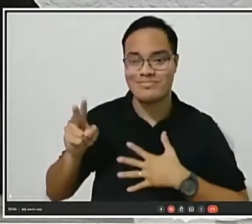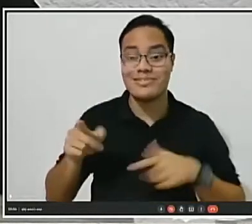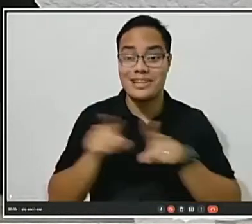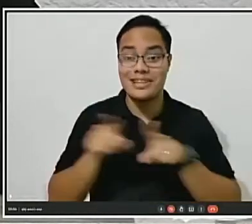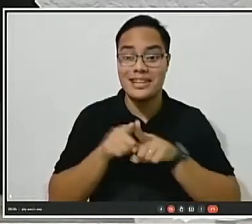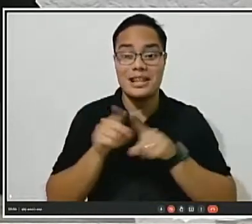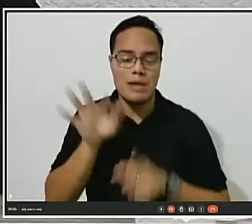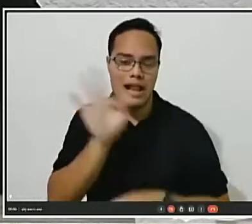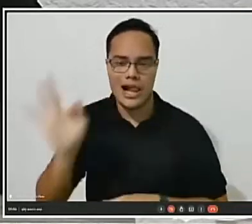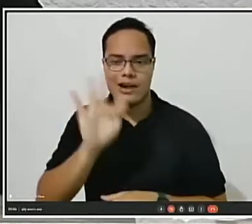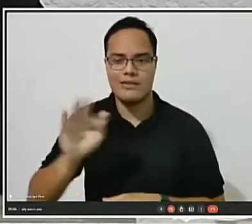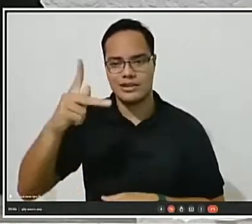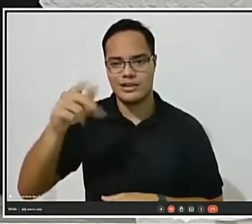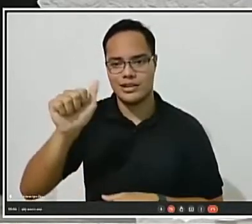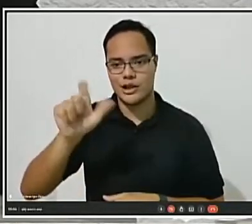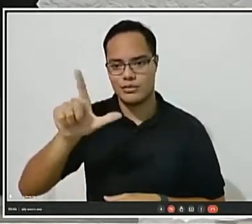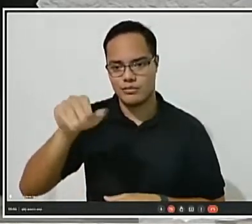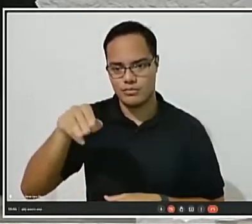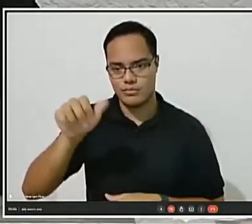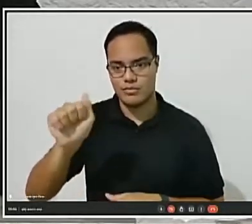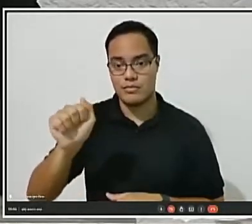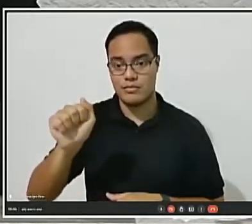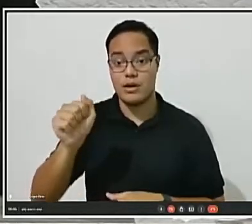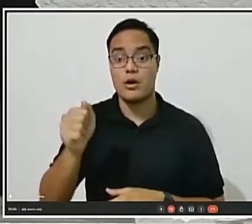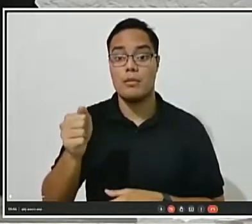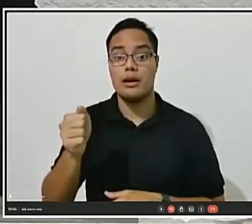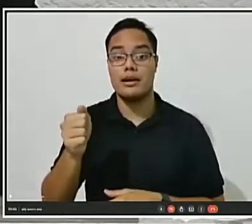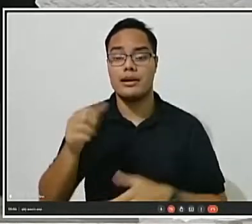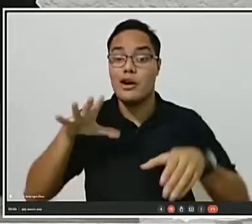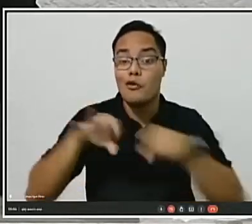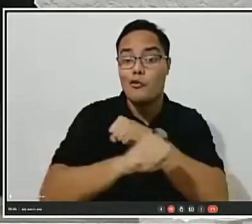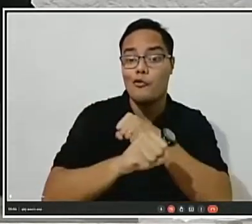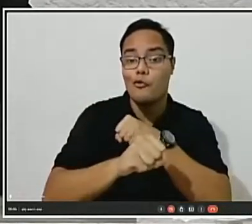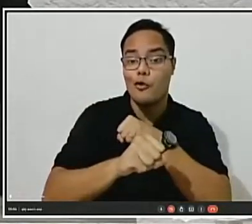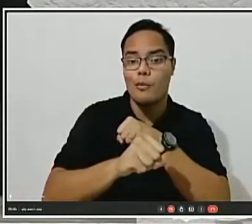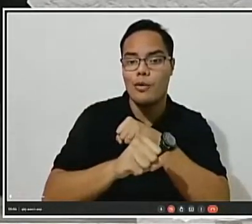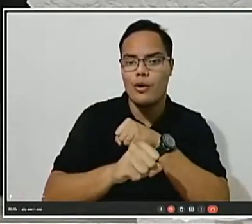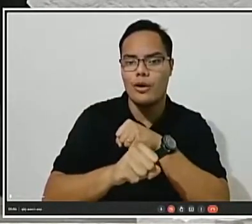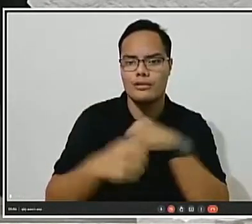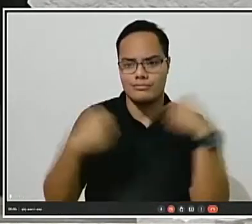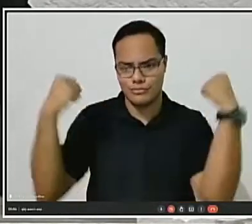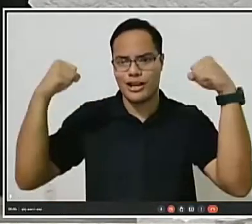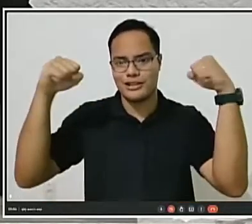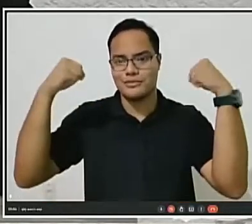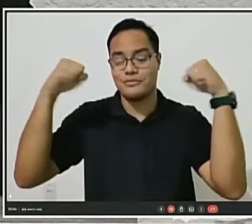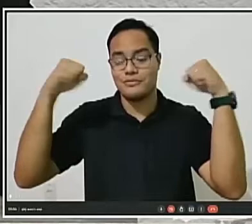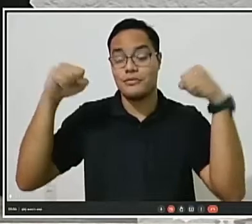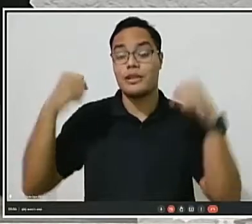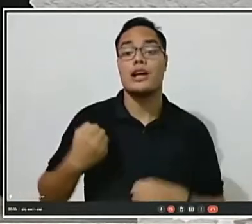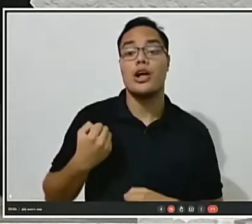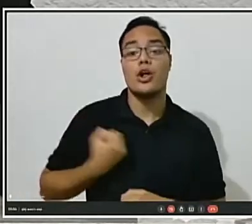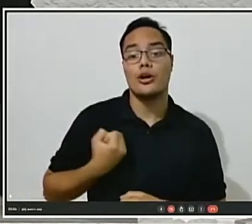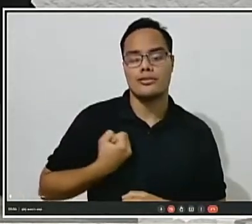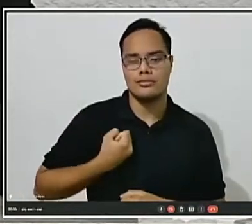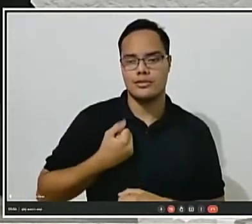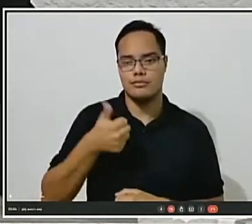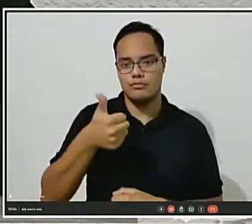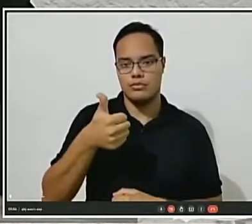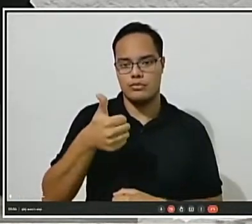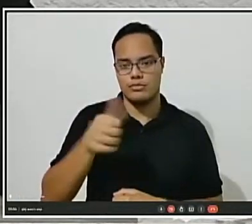FACEPAL, formou-se em Educação Física no ano de 1992. Nesse mesmo ano, iniciou